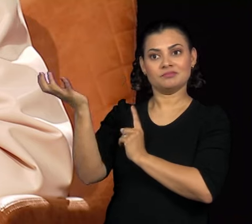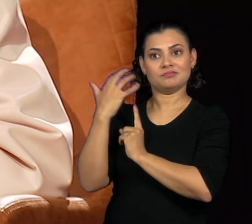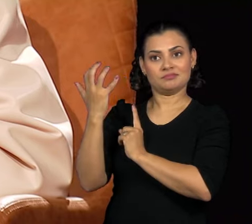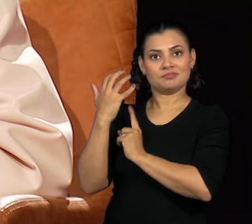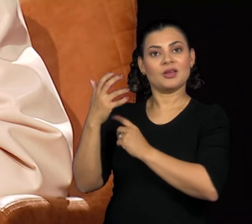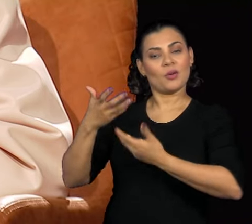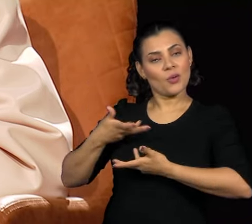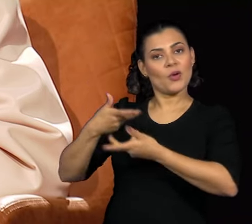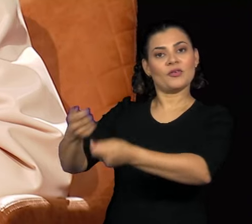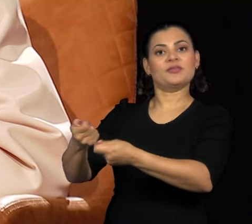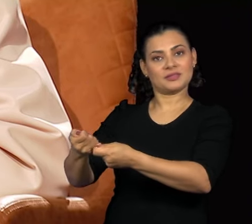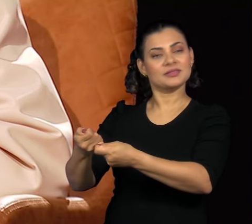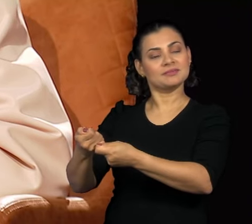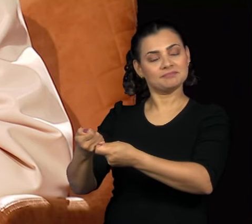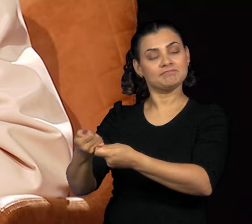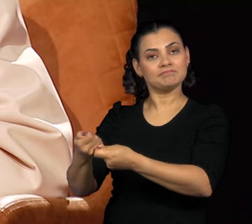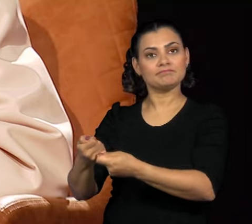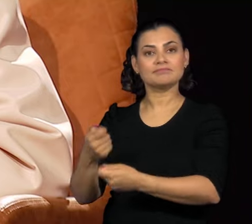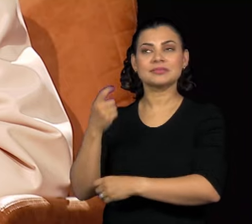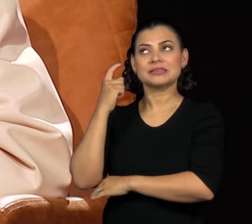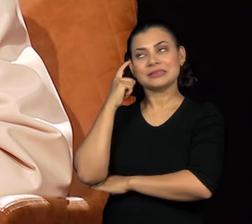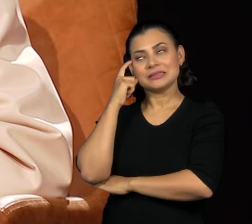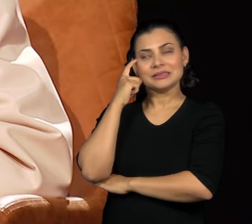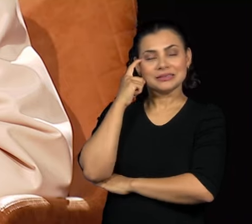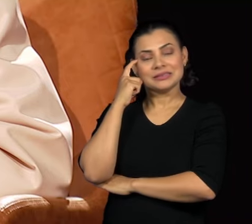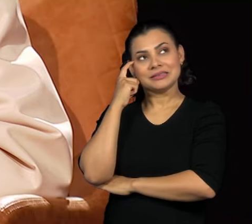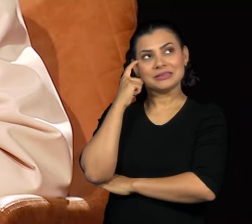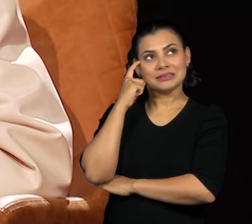fizeram o convite. Aí eu